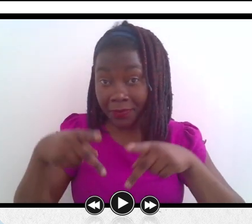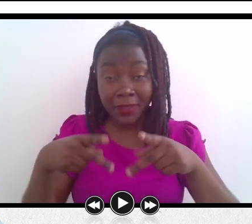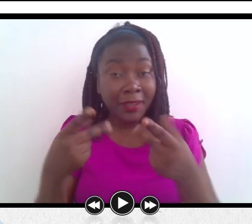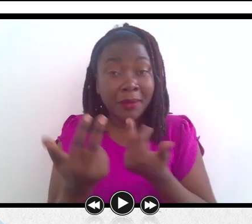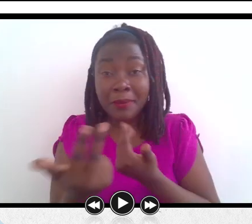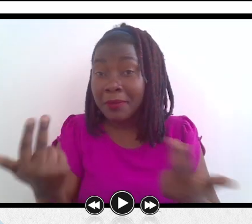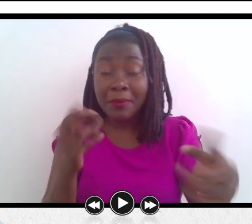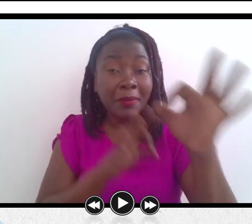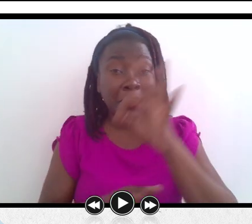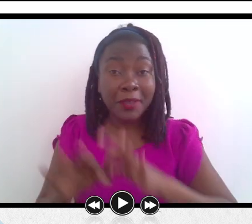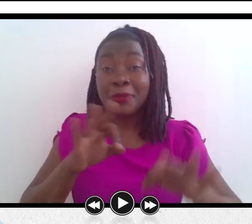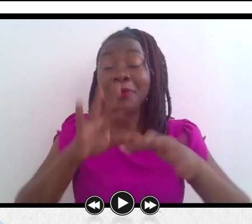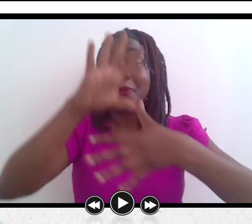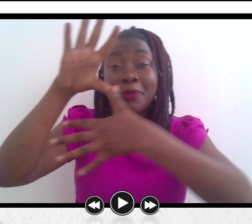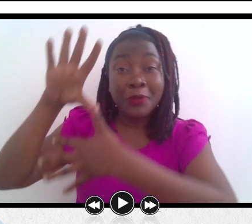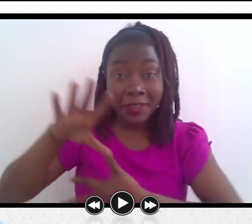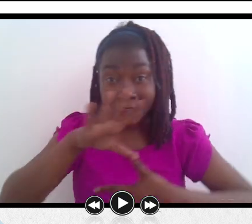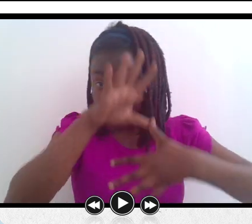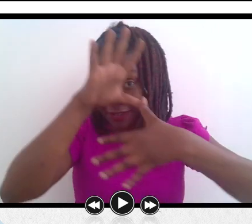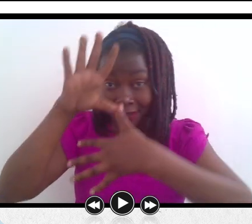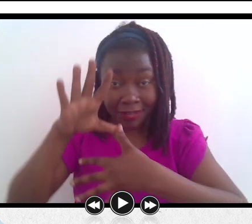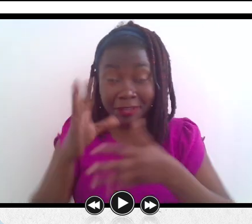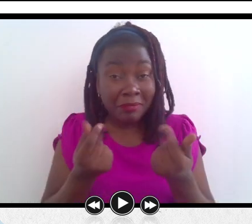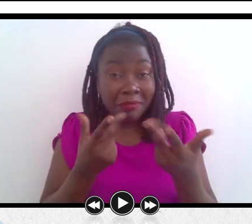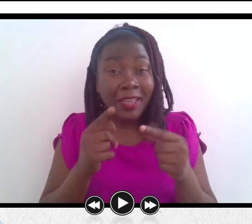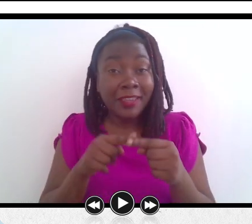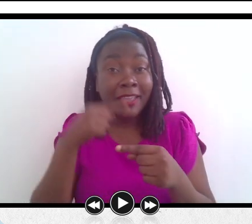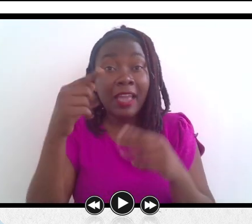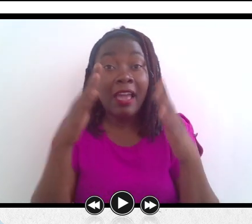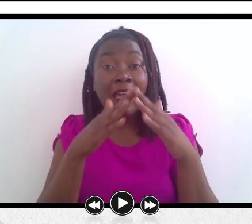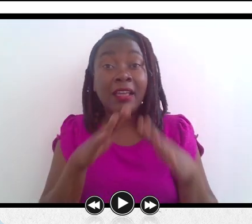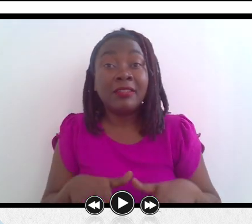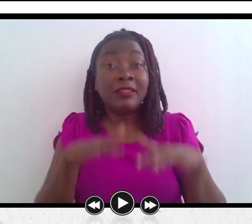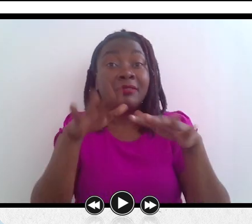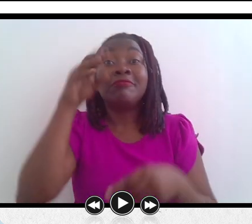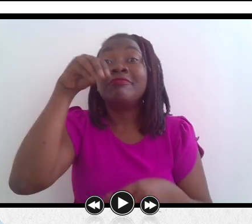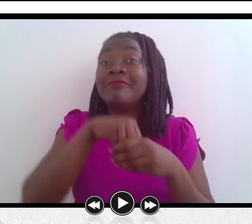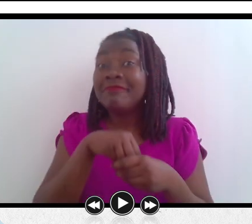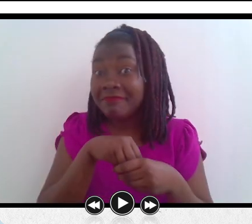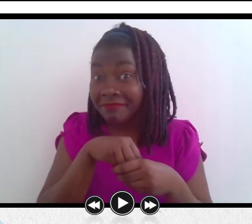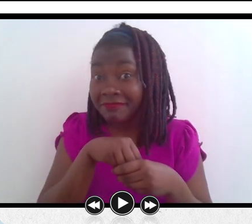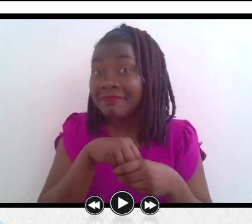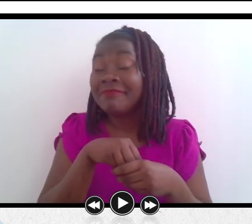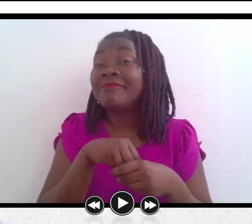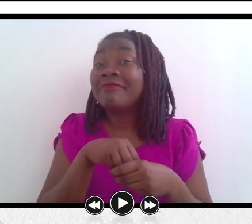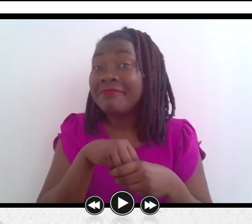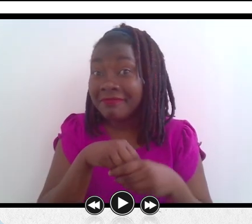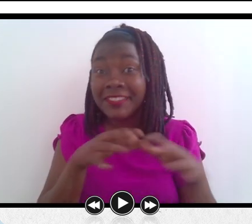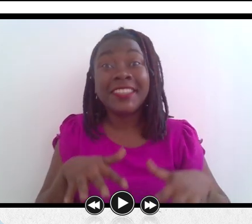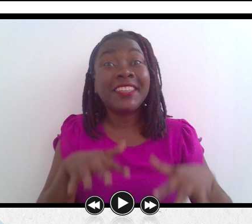plano de zoneamento, né? Um plano de zoneamento não serve para nada depois que a minha casa está alagada, né? Está em alagamento